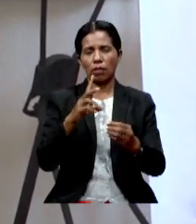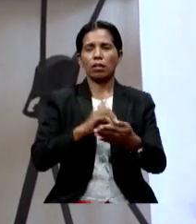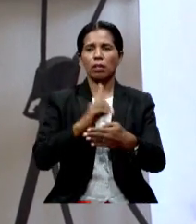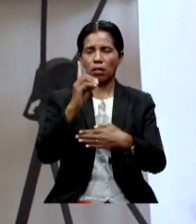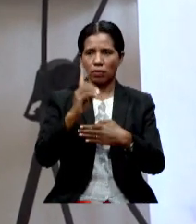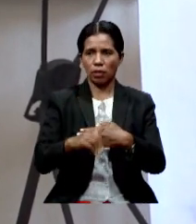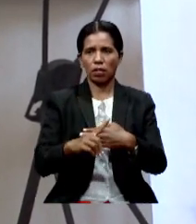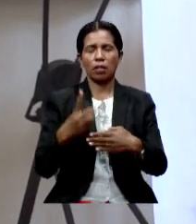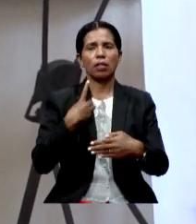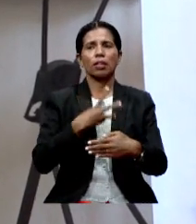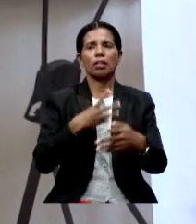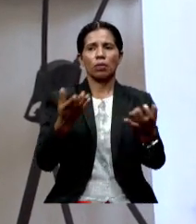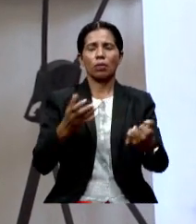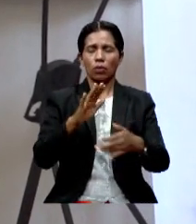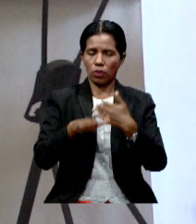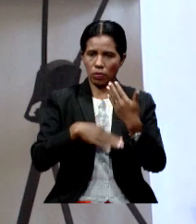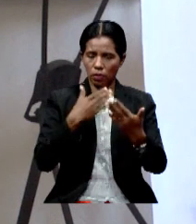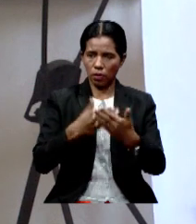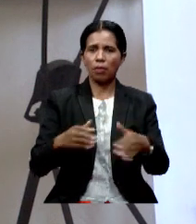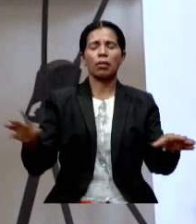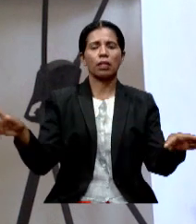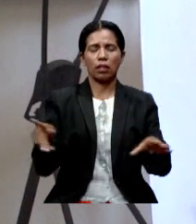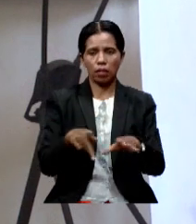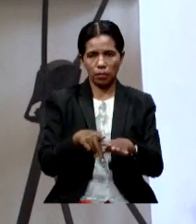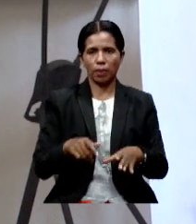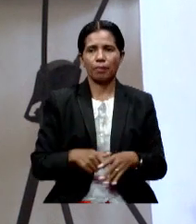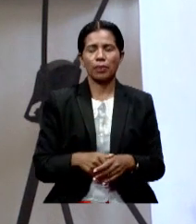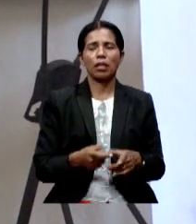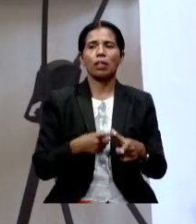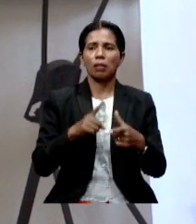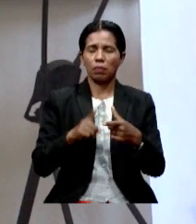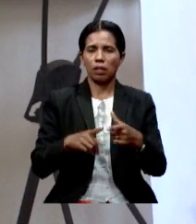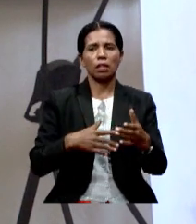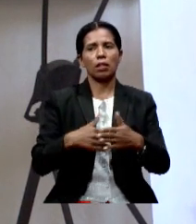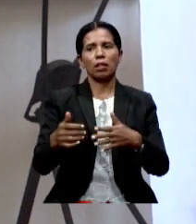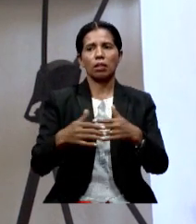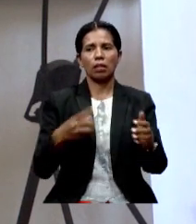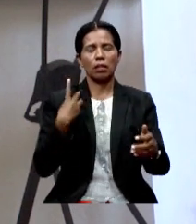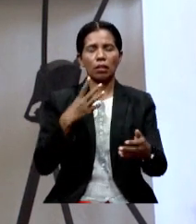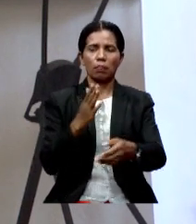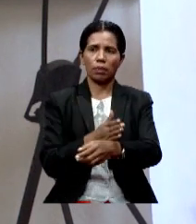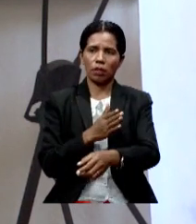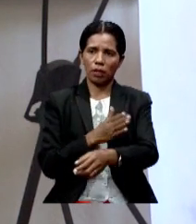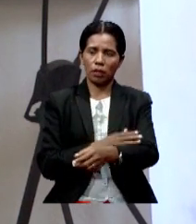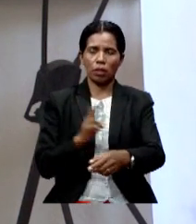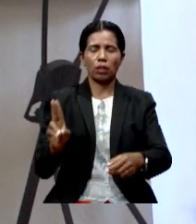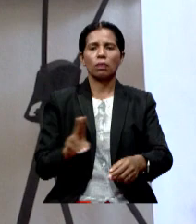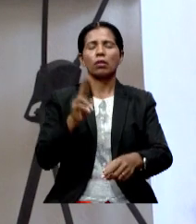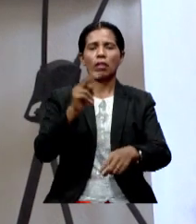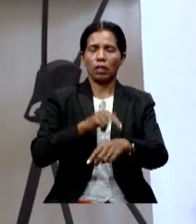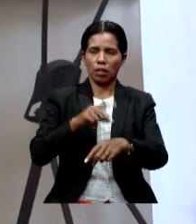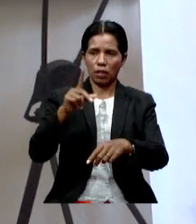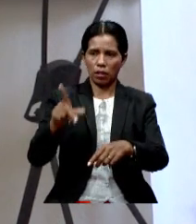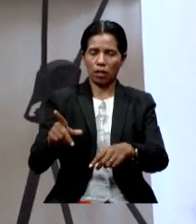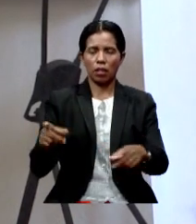desenvolvimento ida nebe ita hakarak den hotu participa. Depois da la rumah ita sempre promove buat ida di yang unidade nasional, nebe